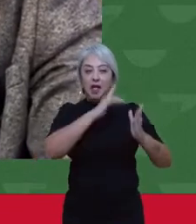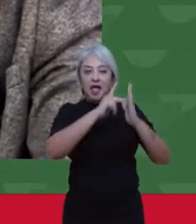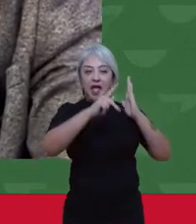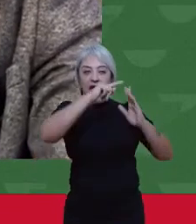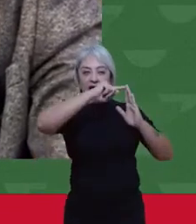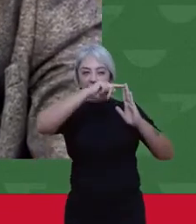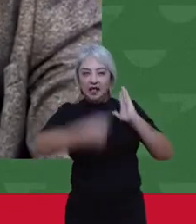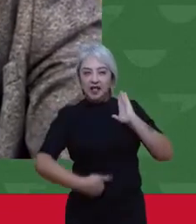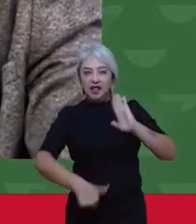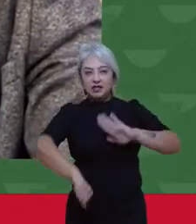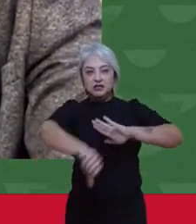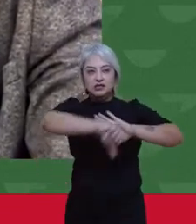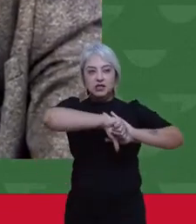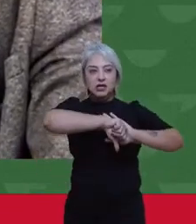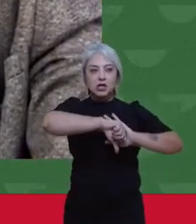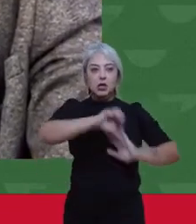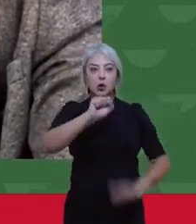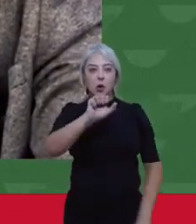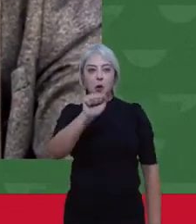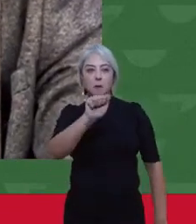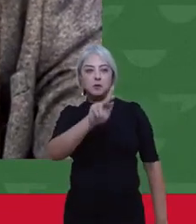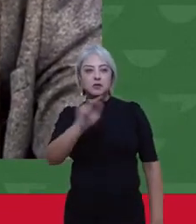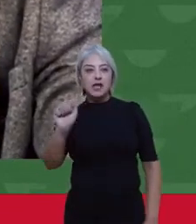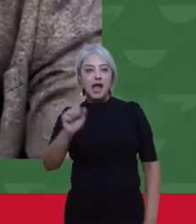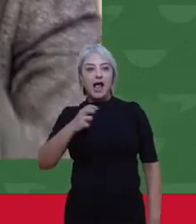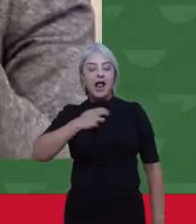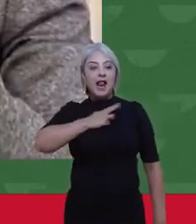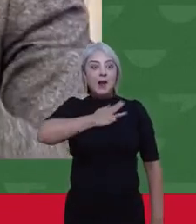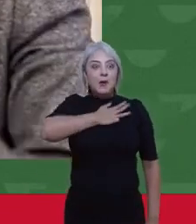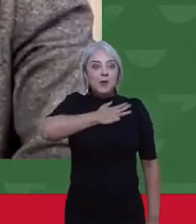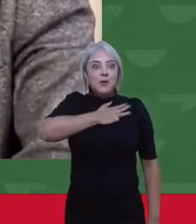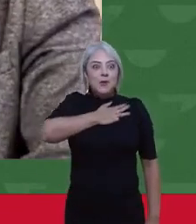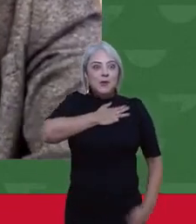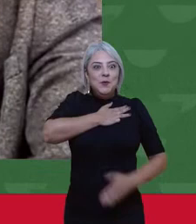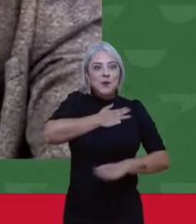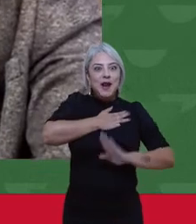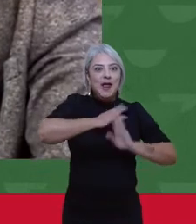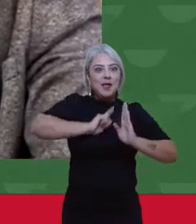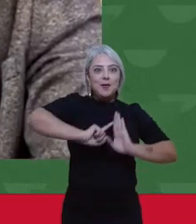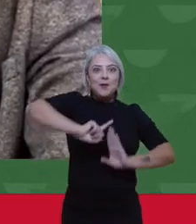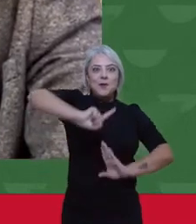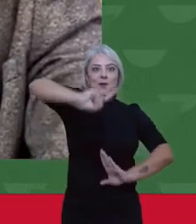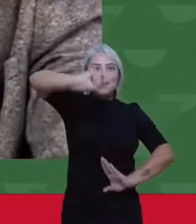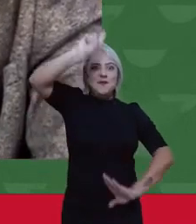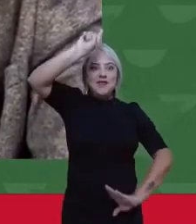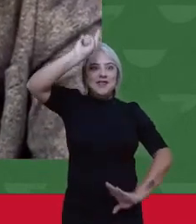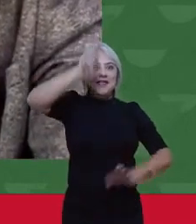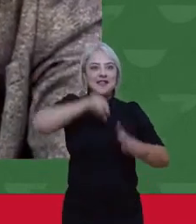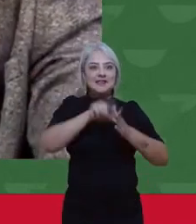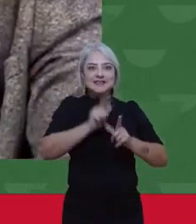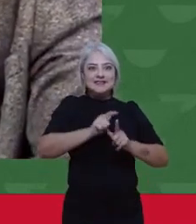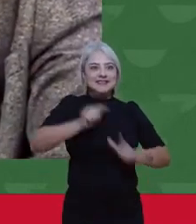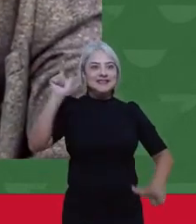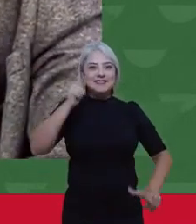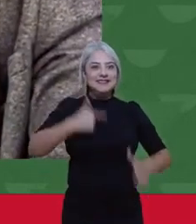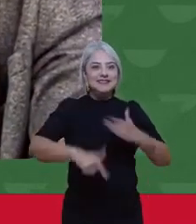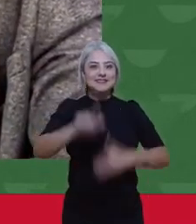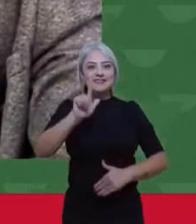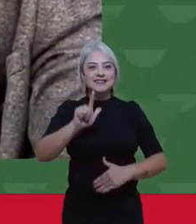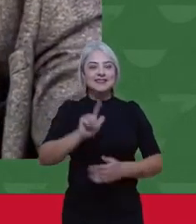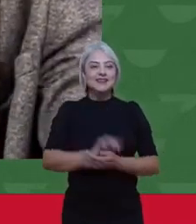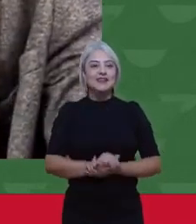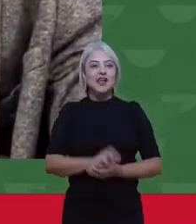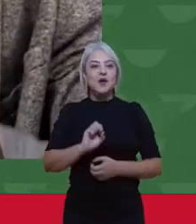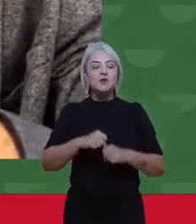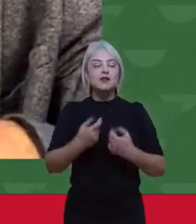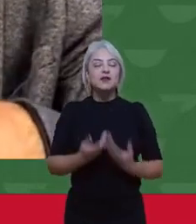queda de criminosos como Salles, Lula figurando nas pesquisas com ampla vantagem,